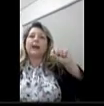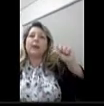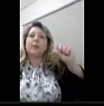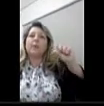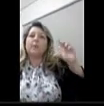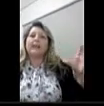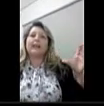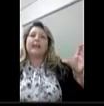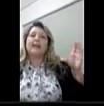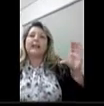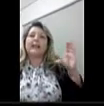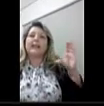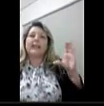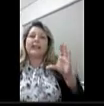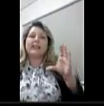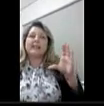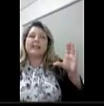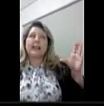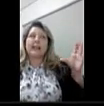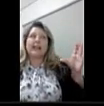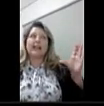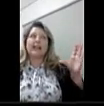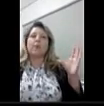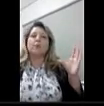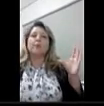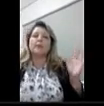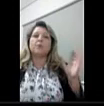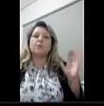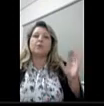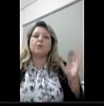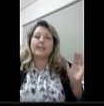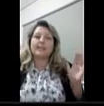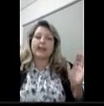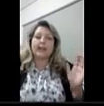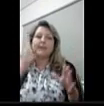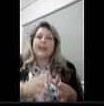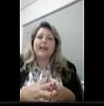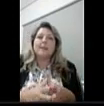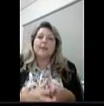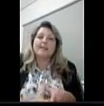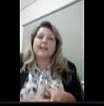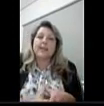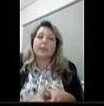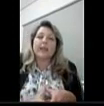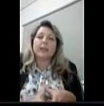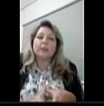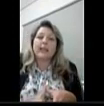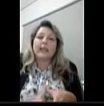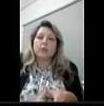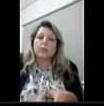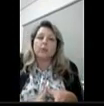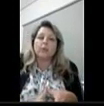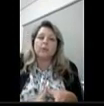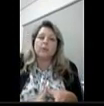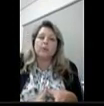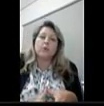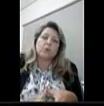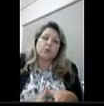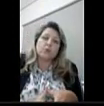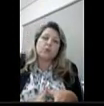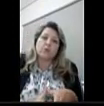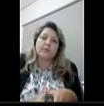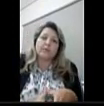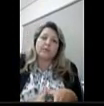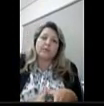ano tal. Por quê? Para que eles consigam se organizar. Por exemplo, eu tenho, eu